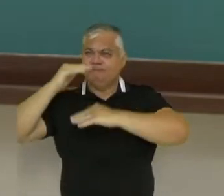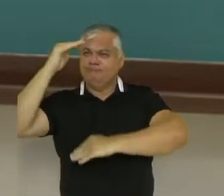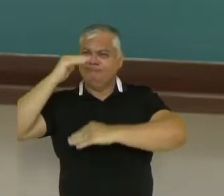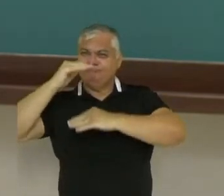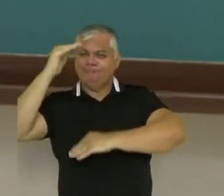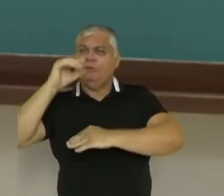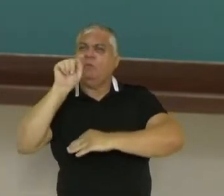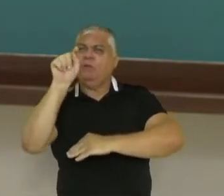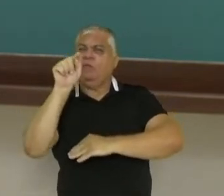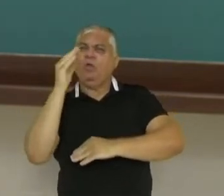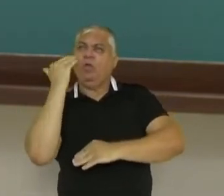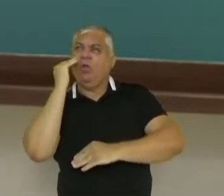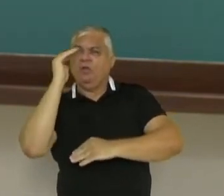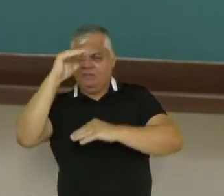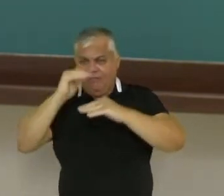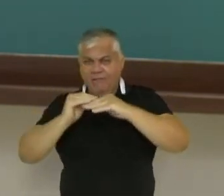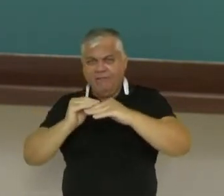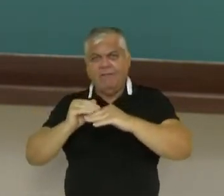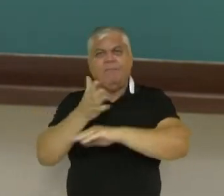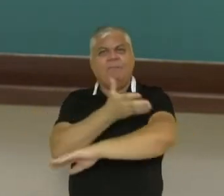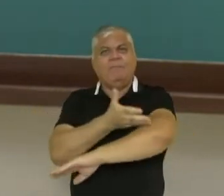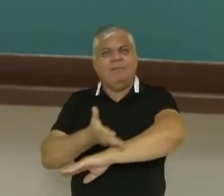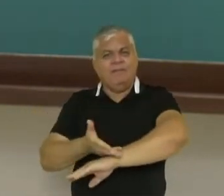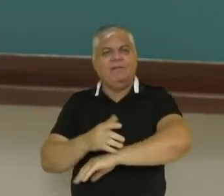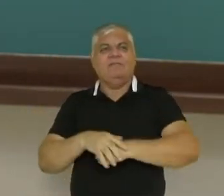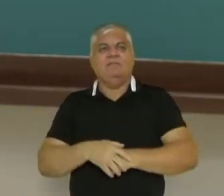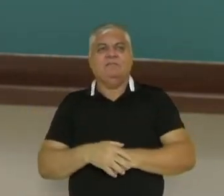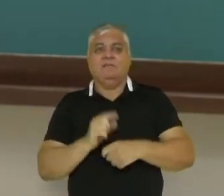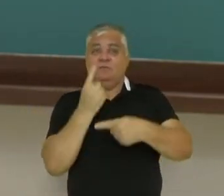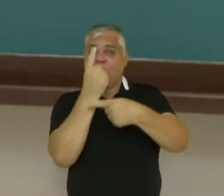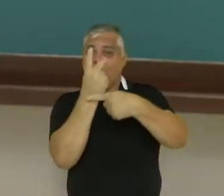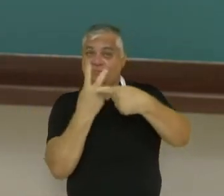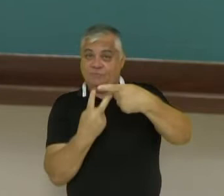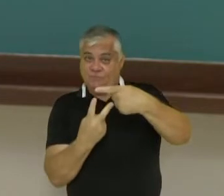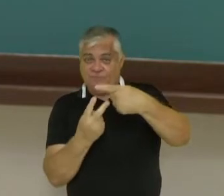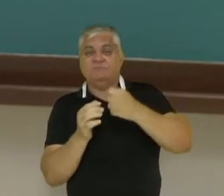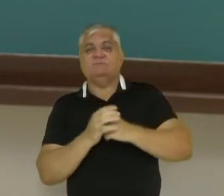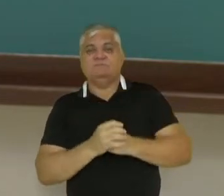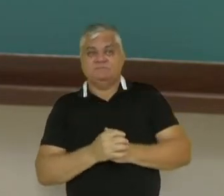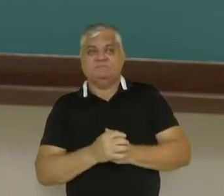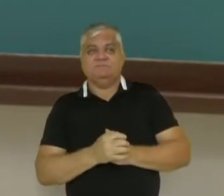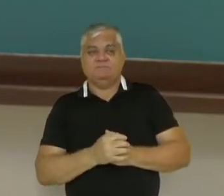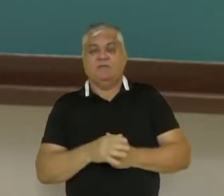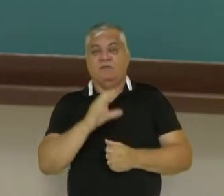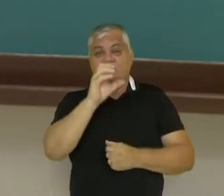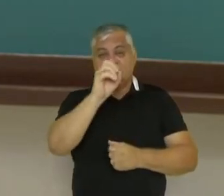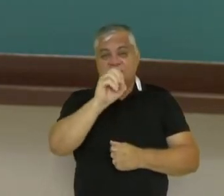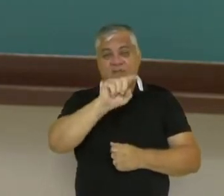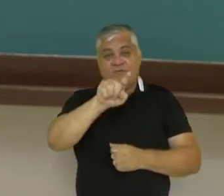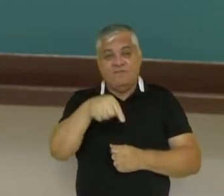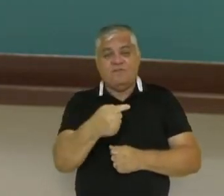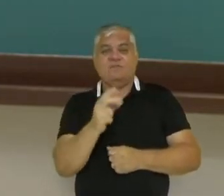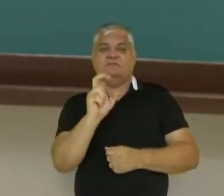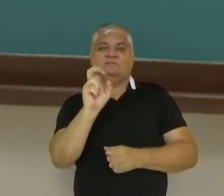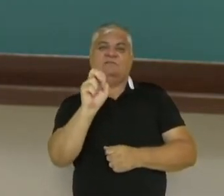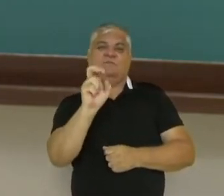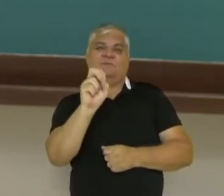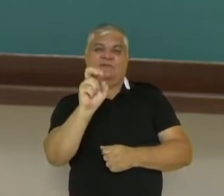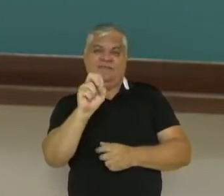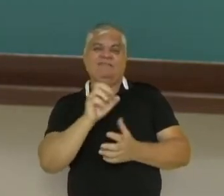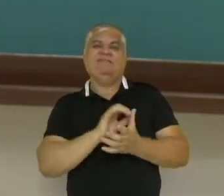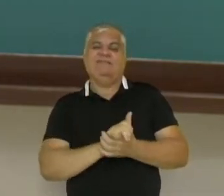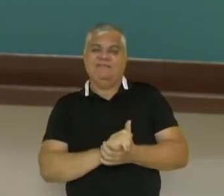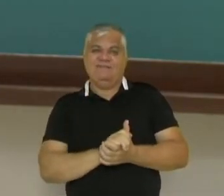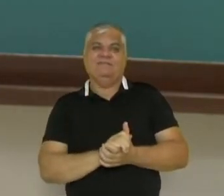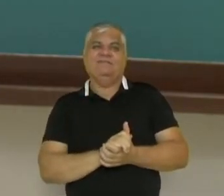for representar isso em fração, eu tenho 1/2. Representação decimal vai ser 1 divididos